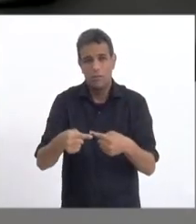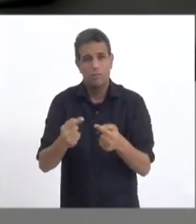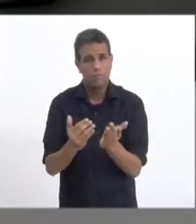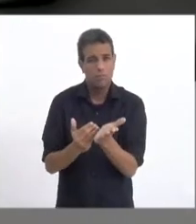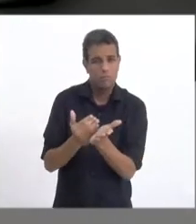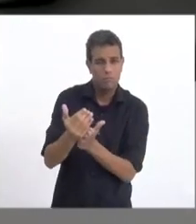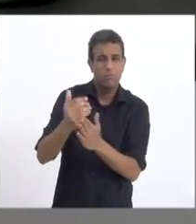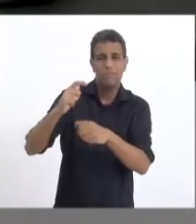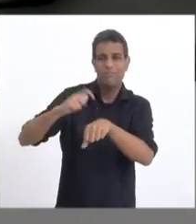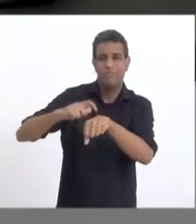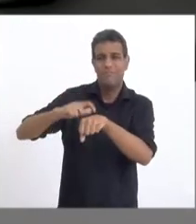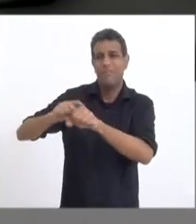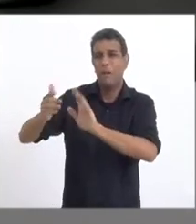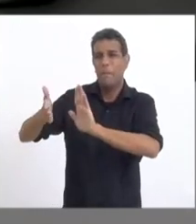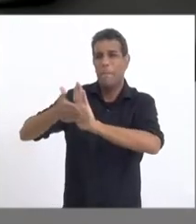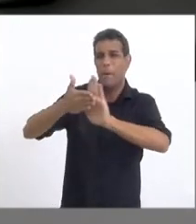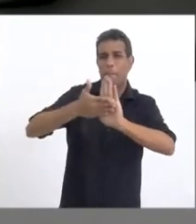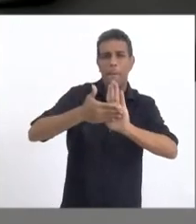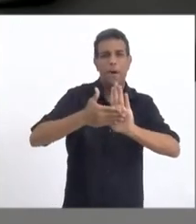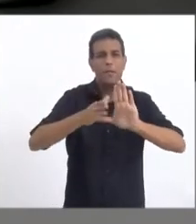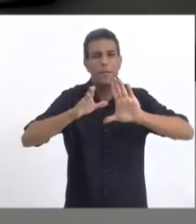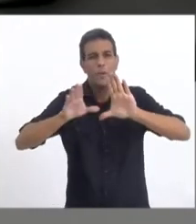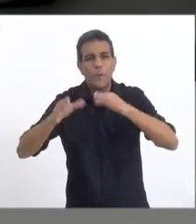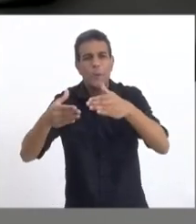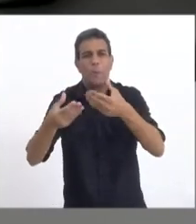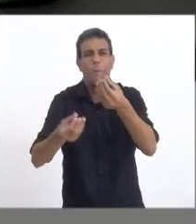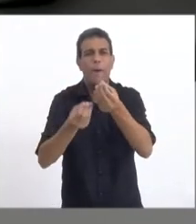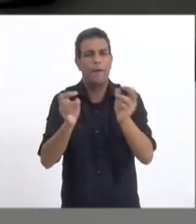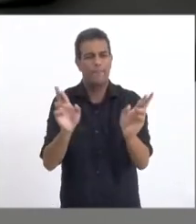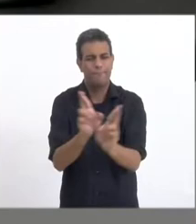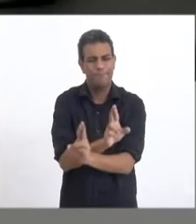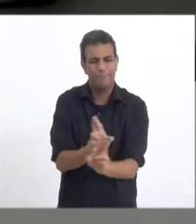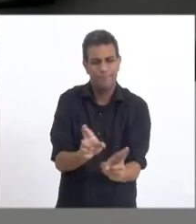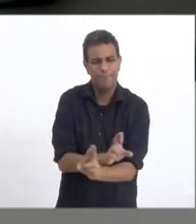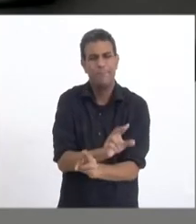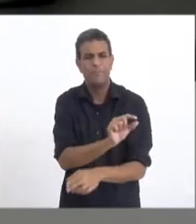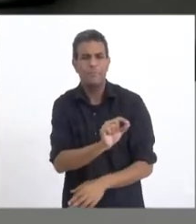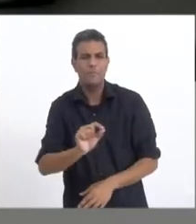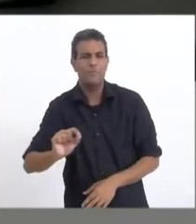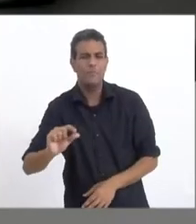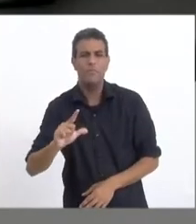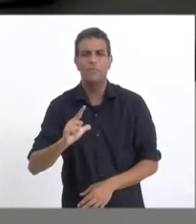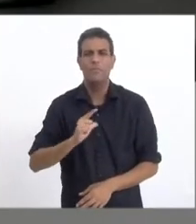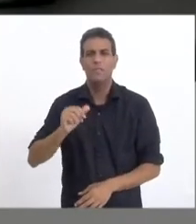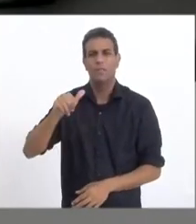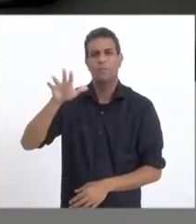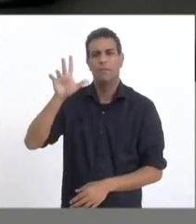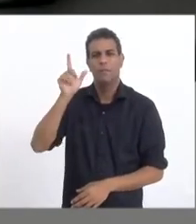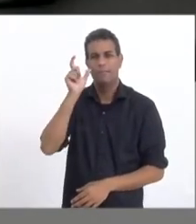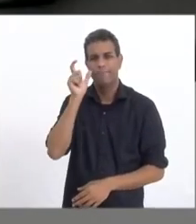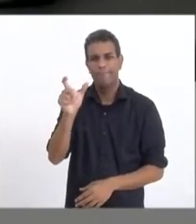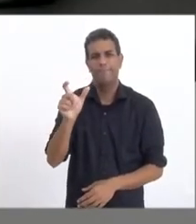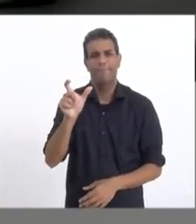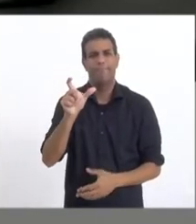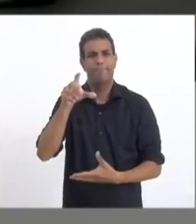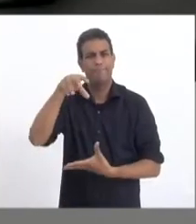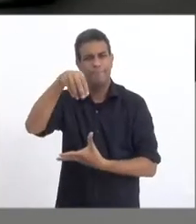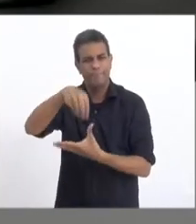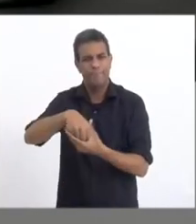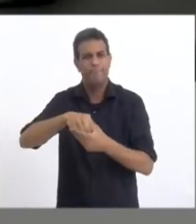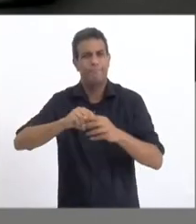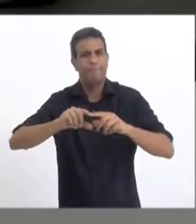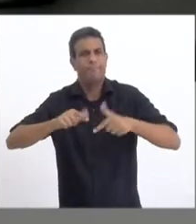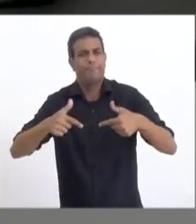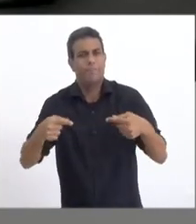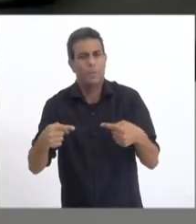ponta, propondo para os nossos gestores, para aqueles que têm o poder de decisão sobre ações